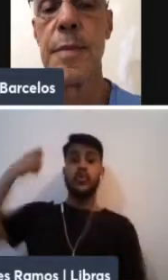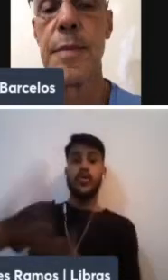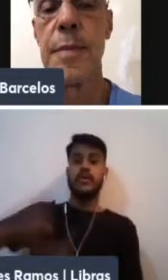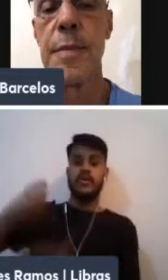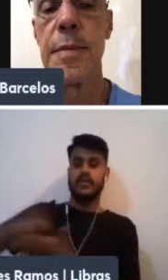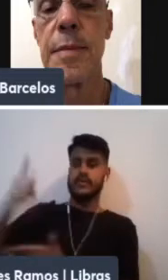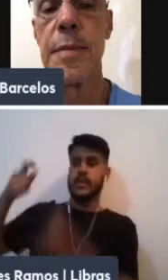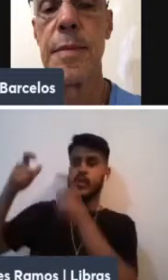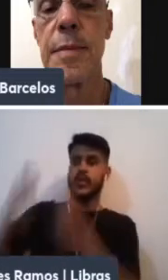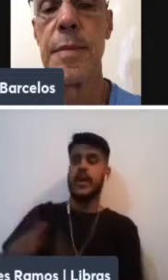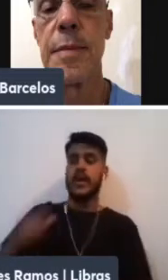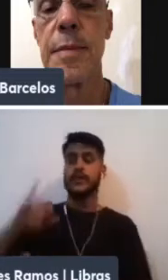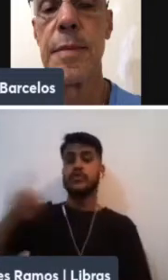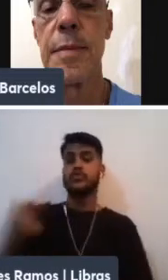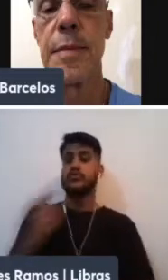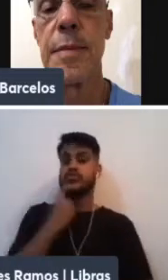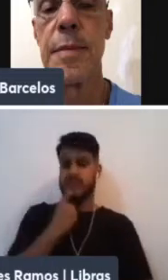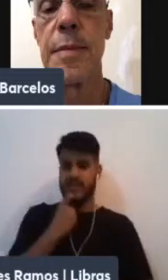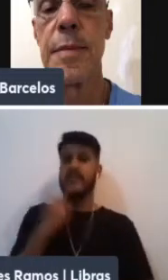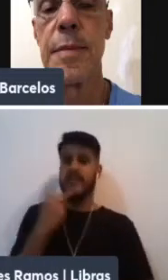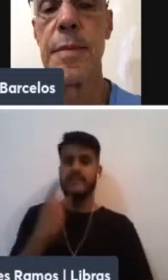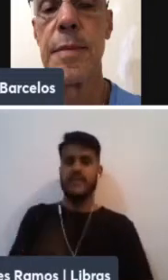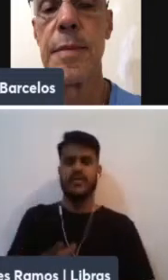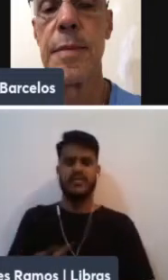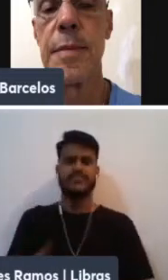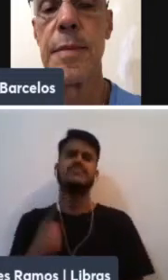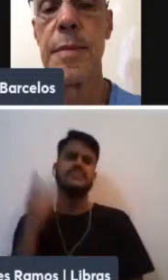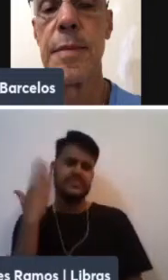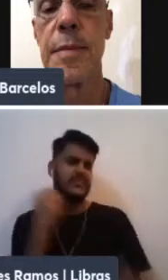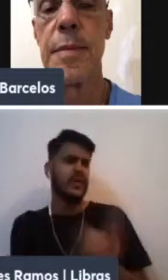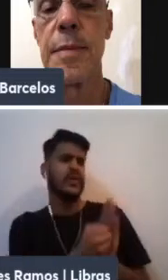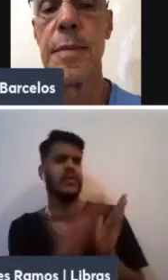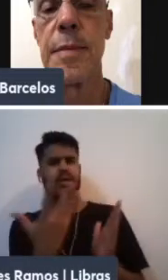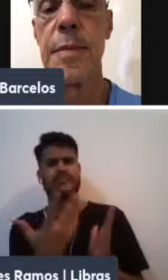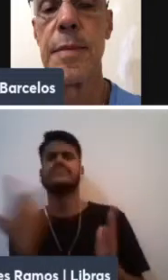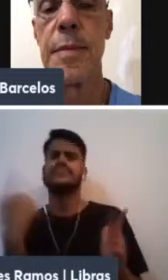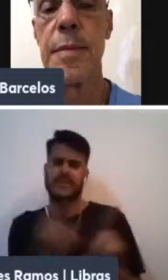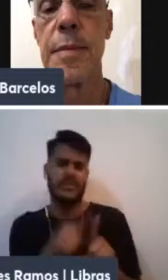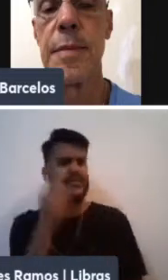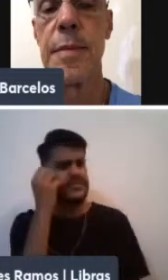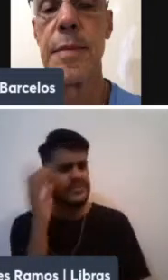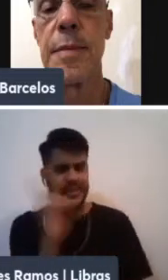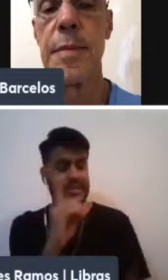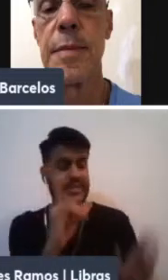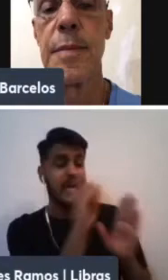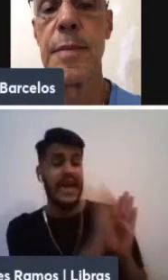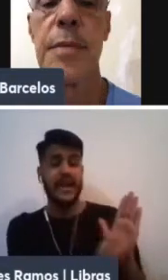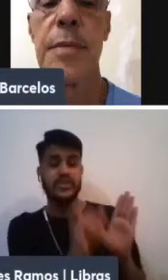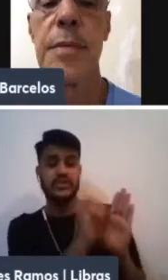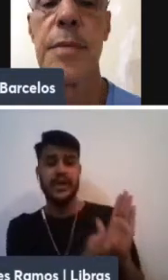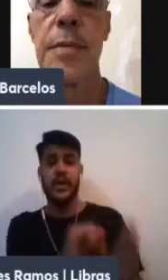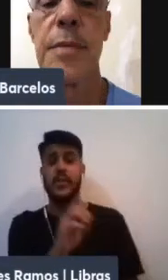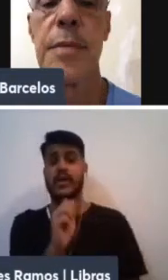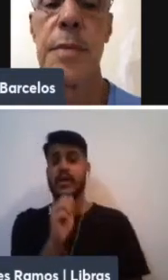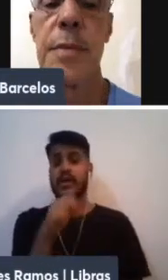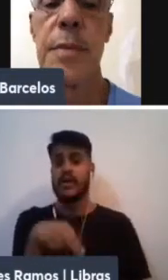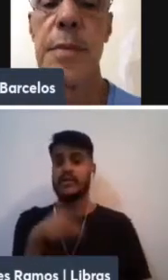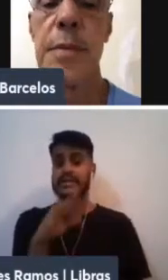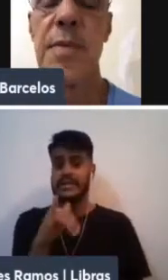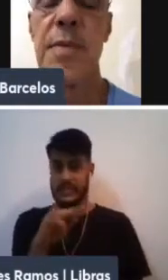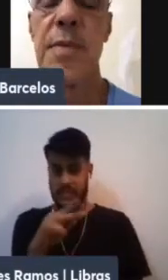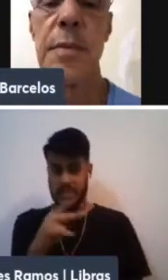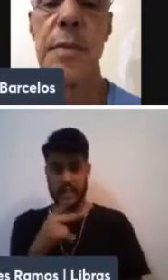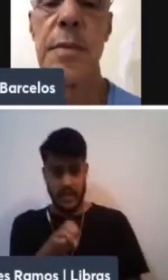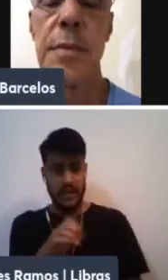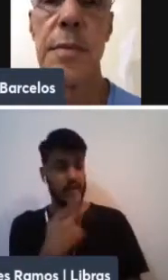Então, a gente vê vários casos, além sem falar nos editais da Ancine, né, que foram cancelados para a temática LGBT, ou mesmo